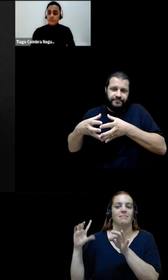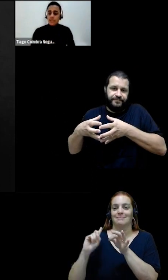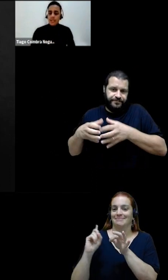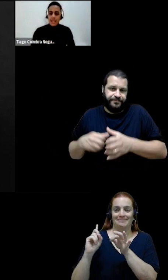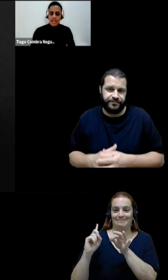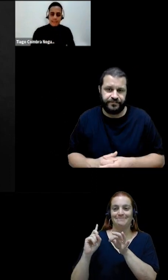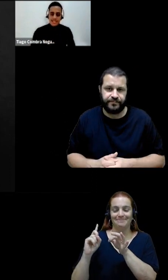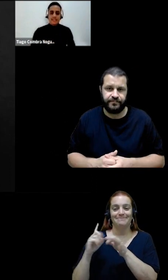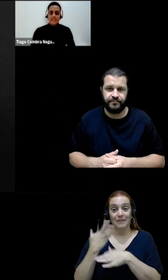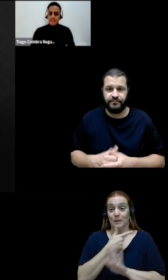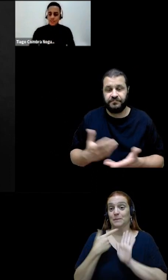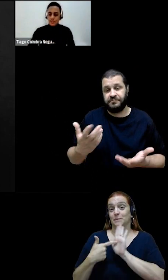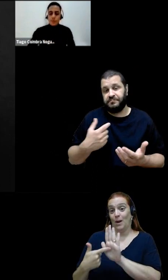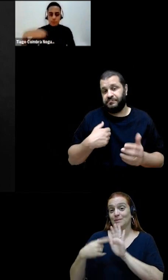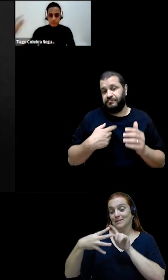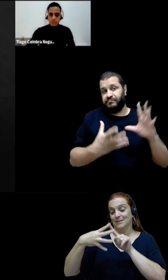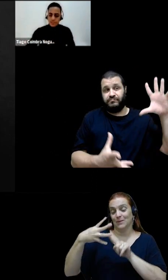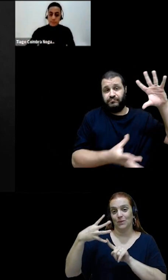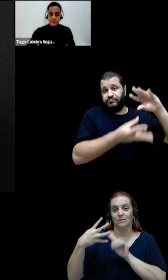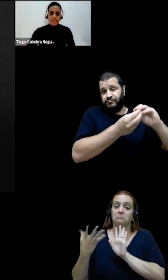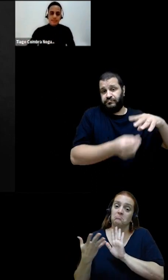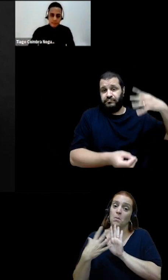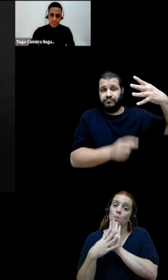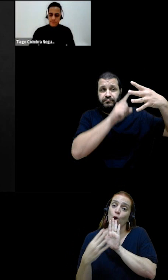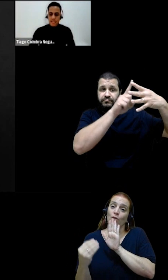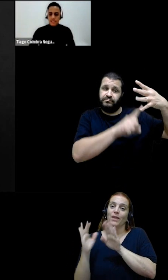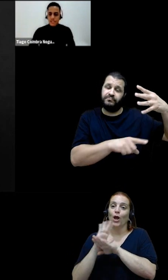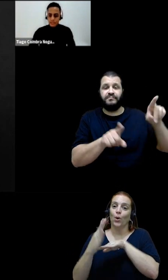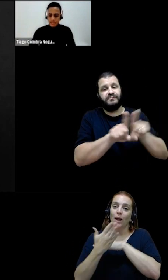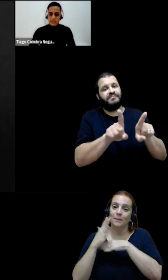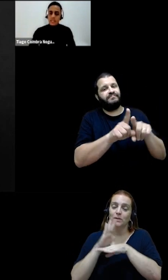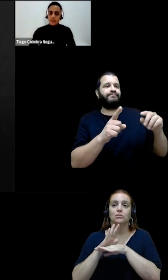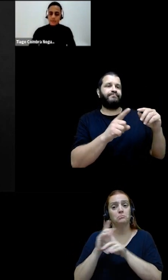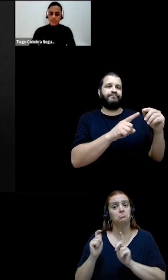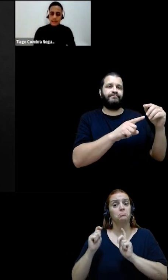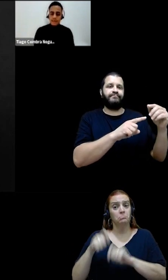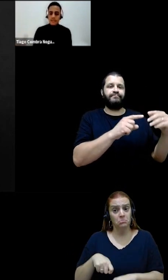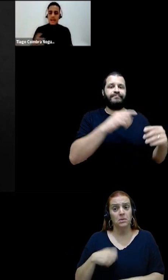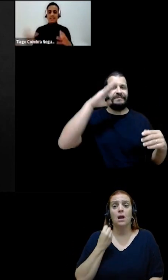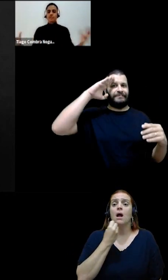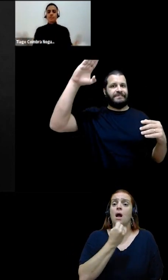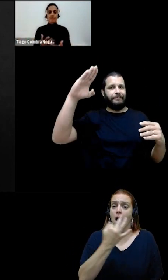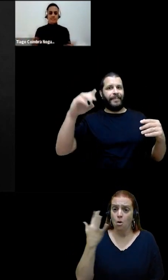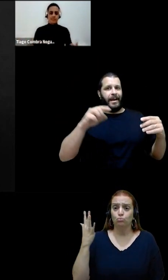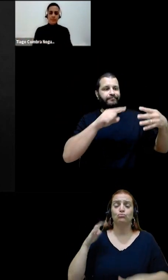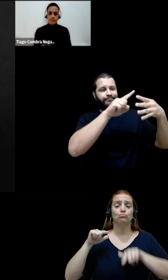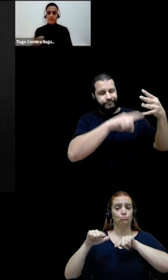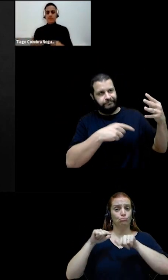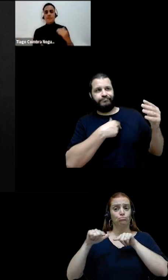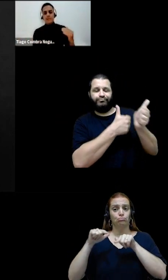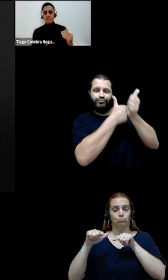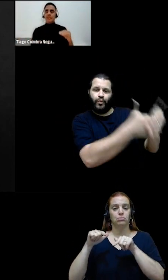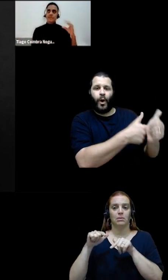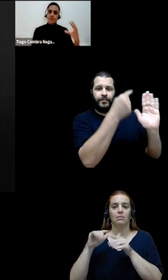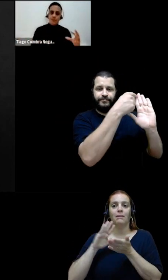então, ele apresenta esse modelo como um modelo possível para atividade de interpretação e que alguns intérpretes atuam dessa forma. Então, eu não